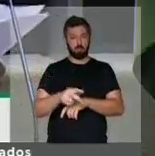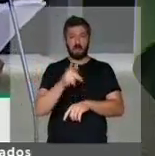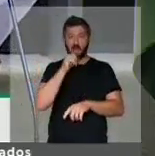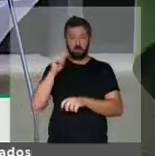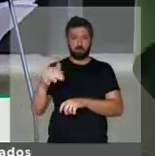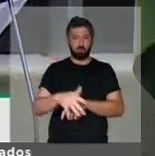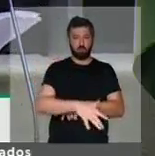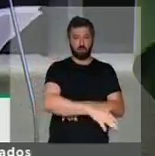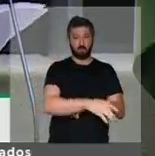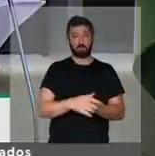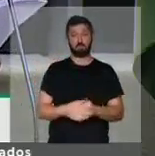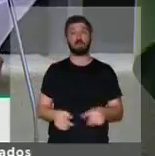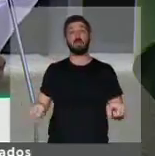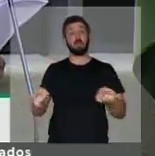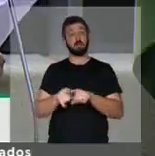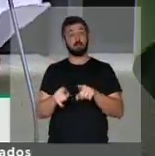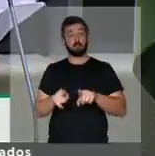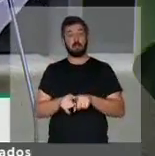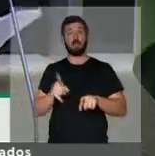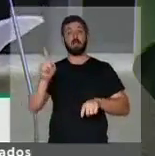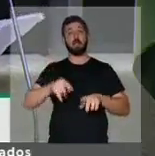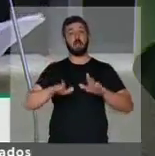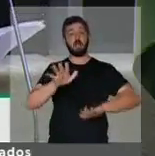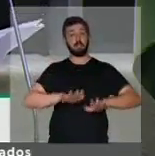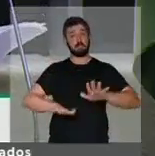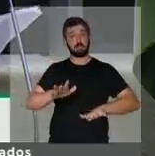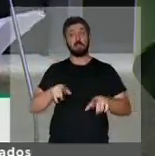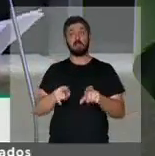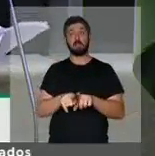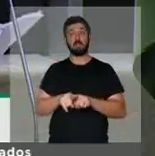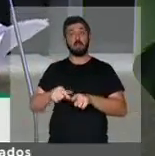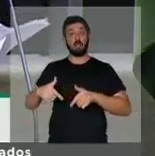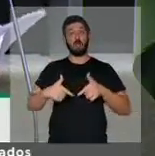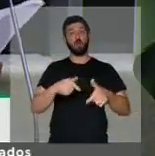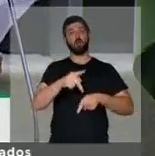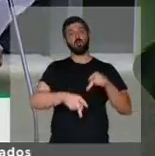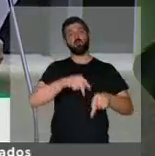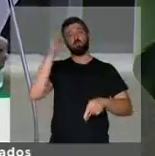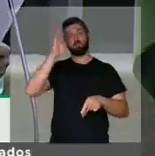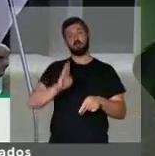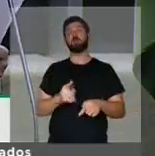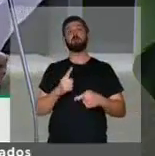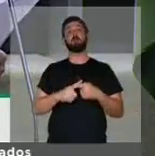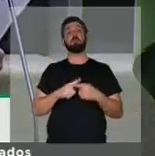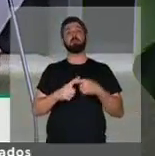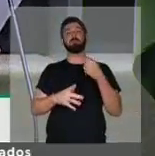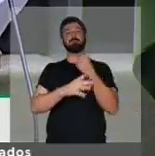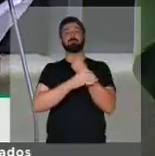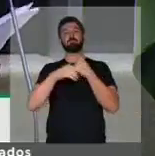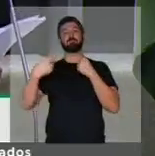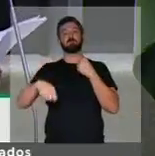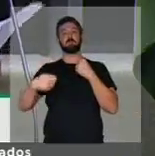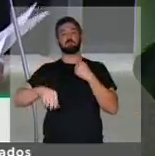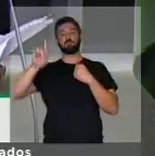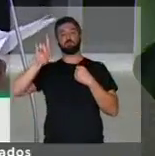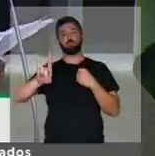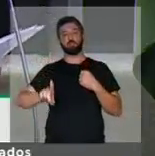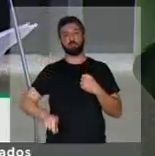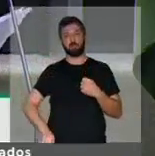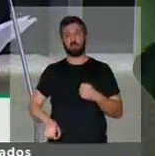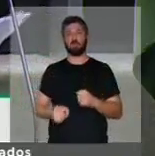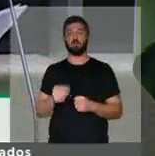que abordo, senhor presidente, é a resistência e a mobilização dos brasileiros para garantir seu direito